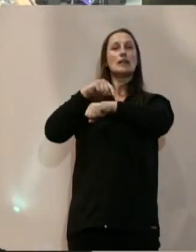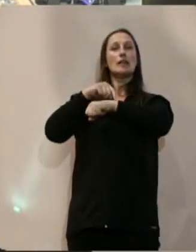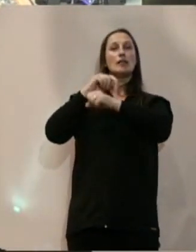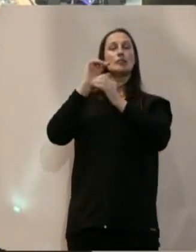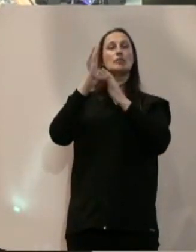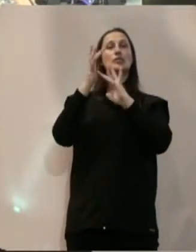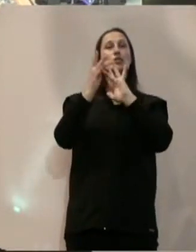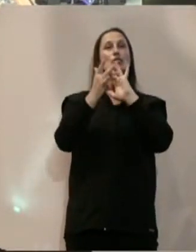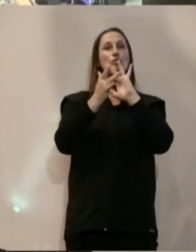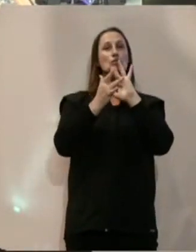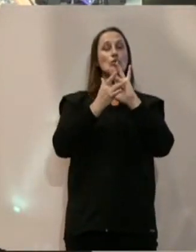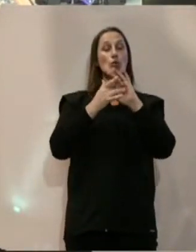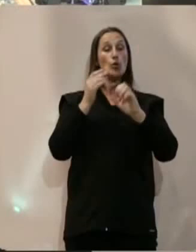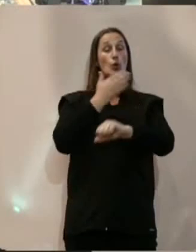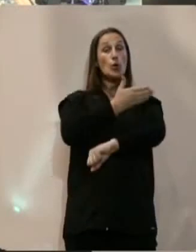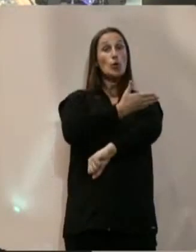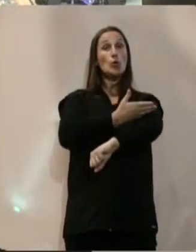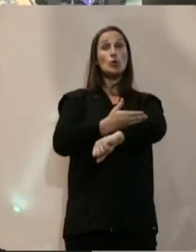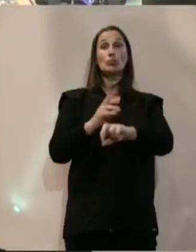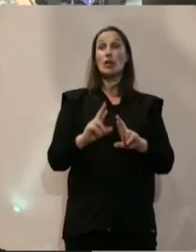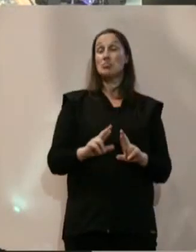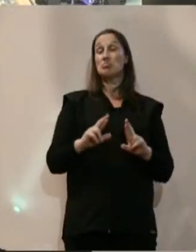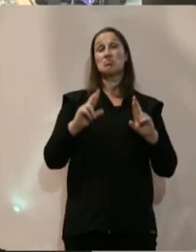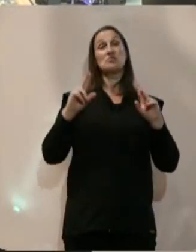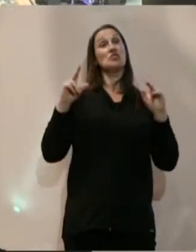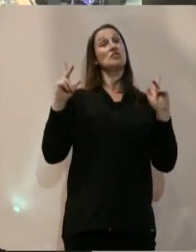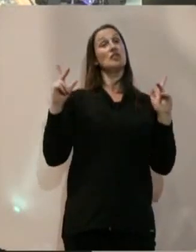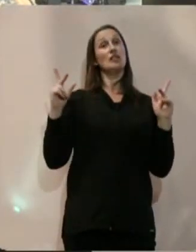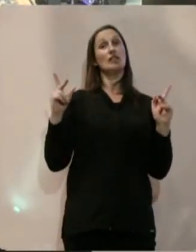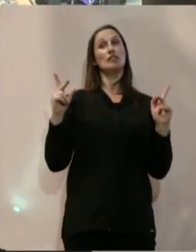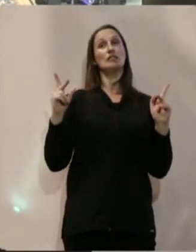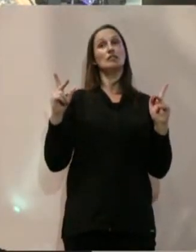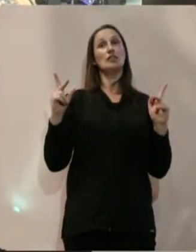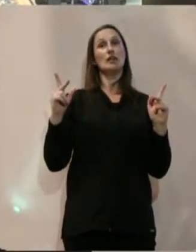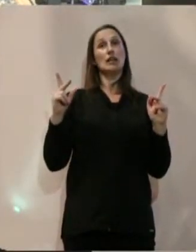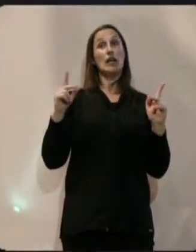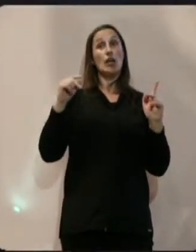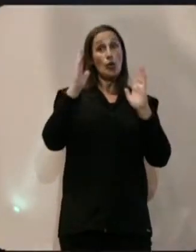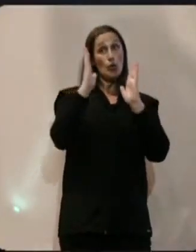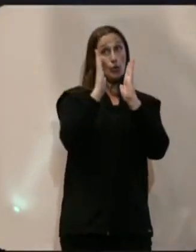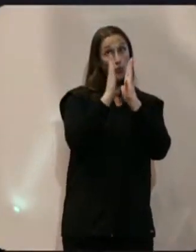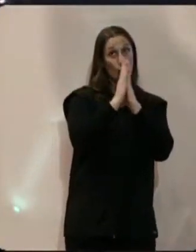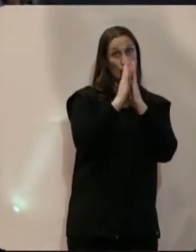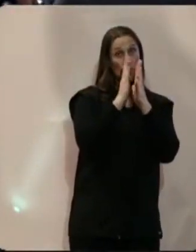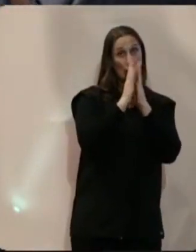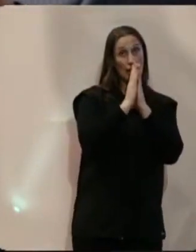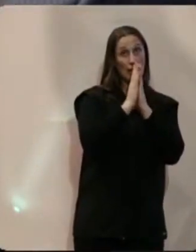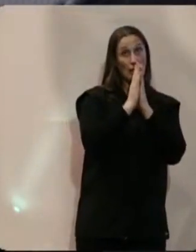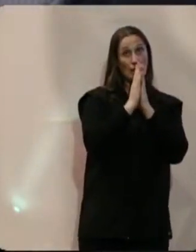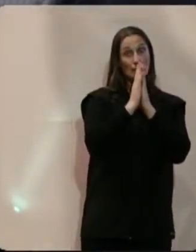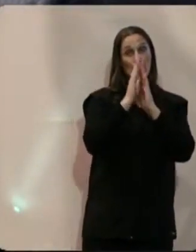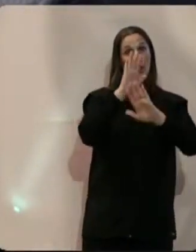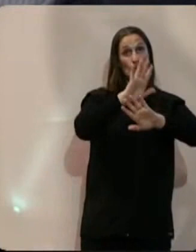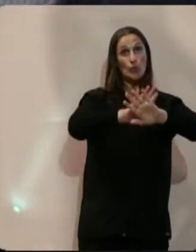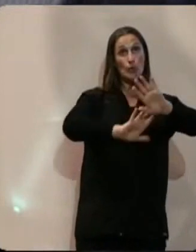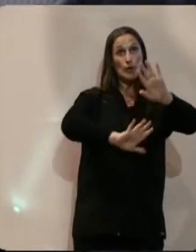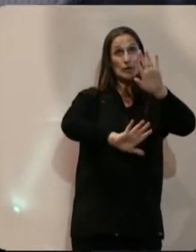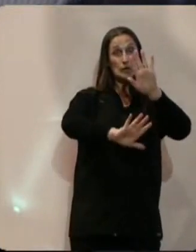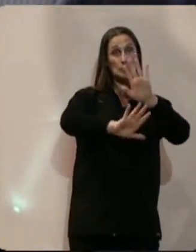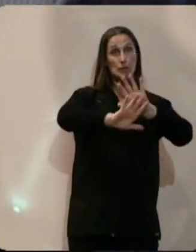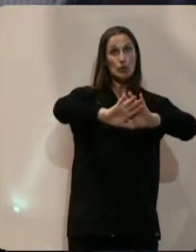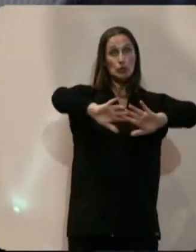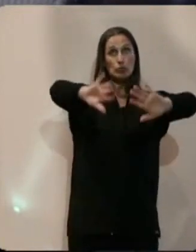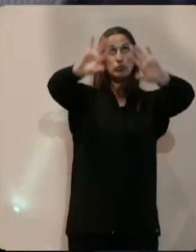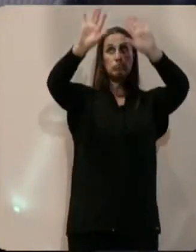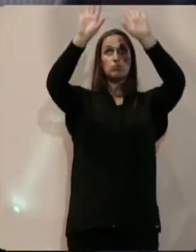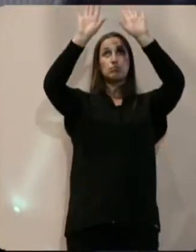um costume diferente. Ela orava com as mãos estendidas para o